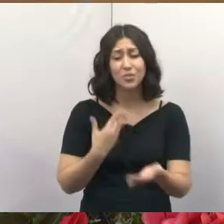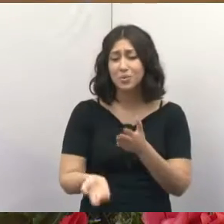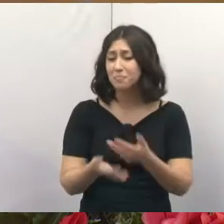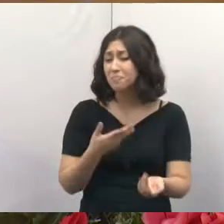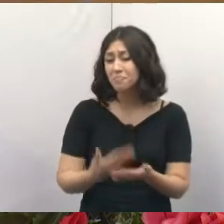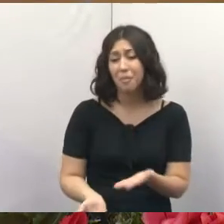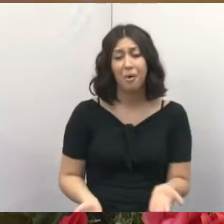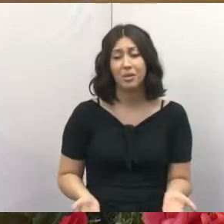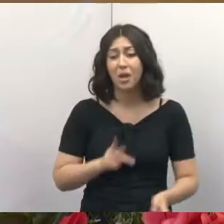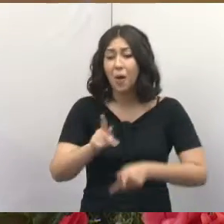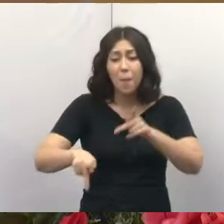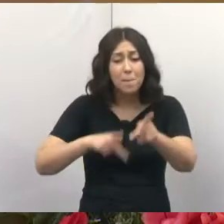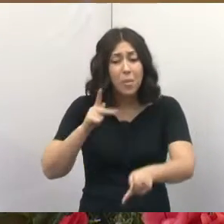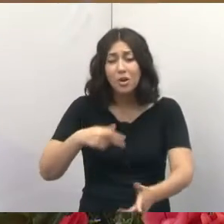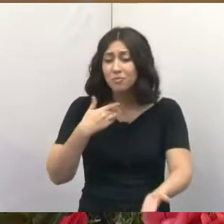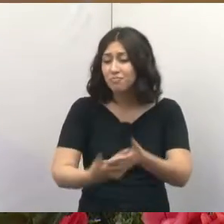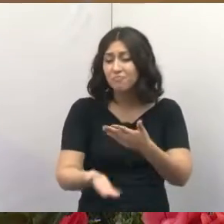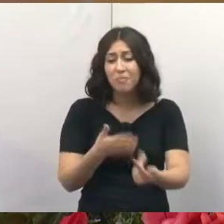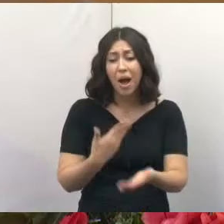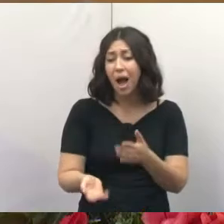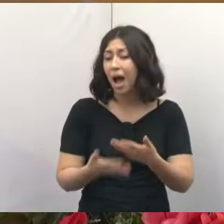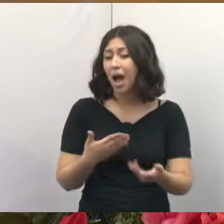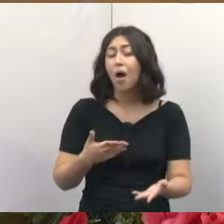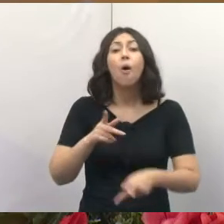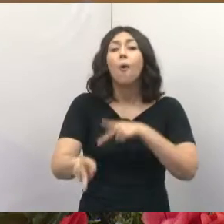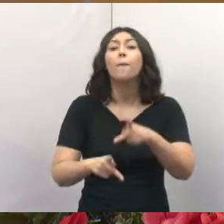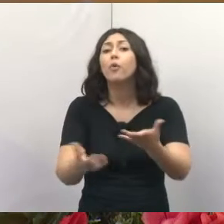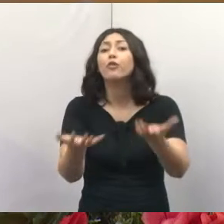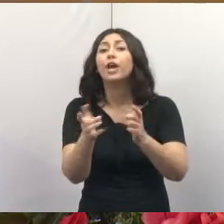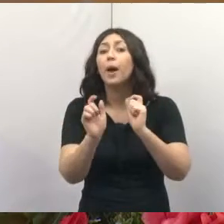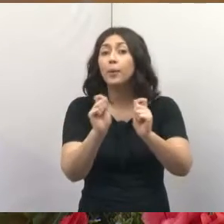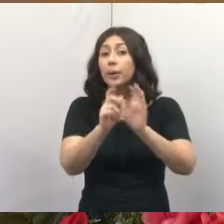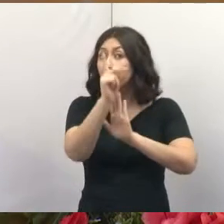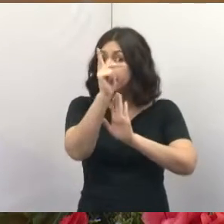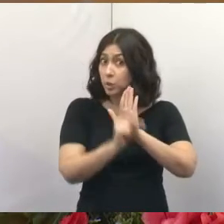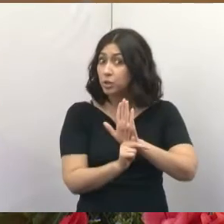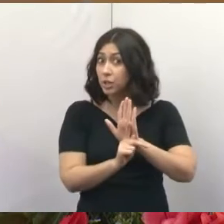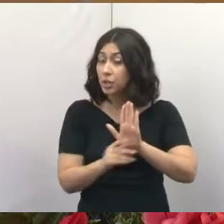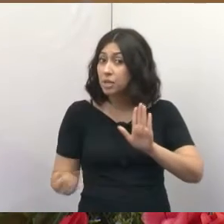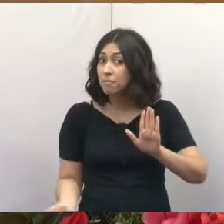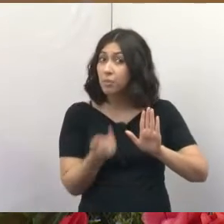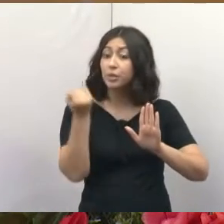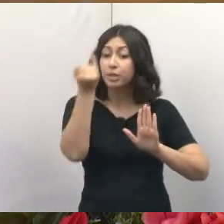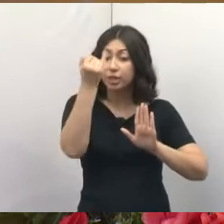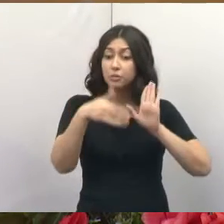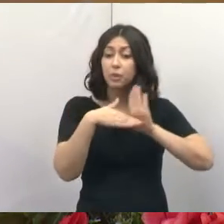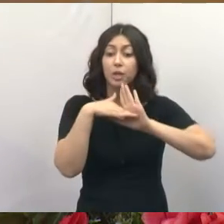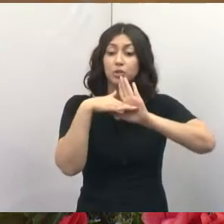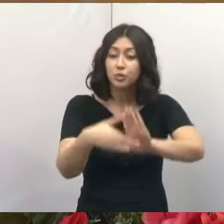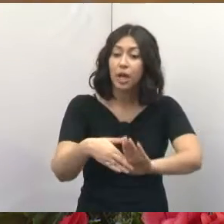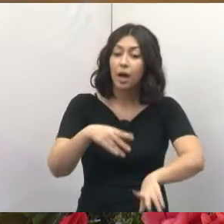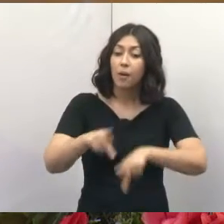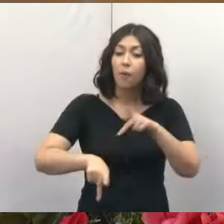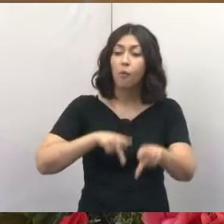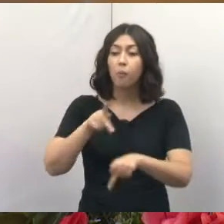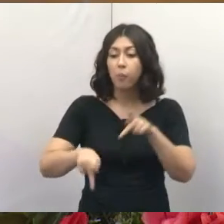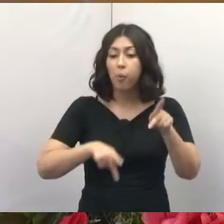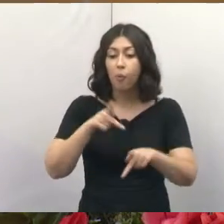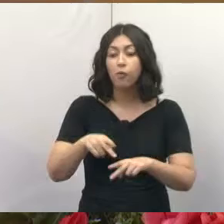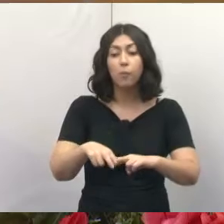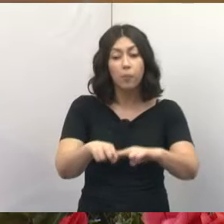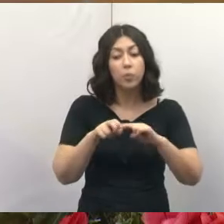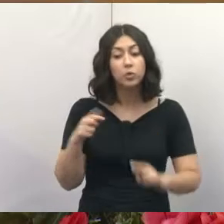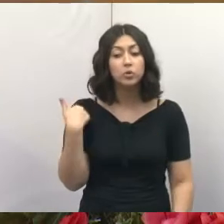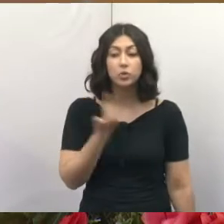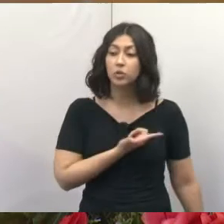povo, isso não interessa para a população. O que interessa para a população são os projetos que vêm de encontro com o anseio da população, e é por isso que